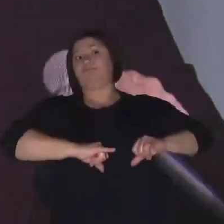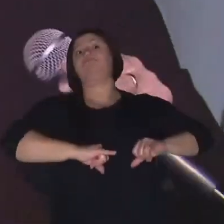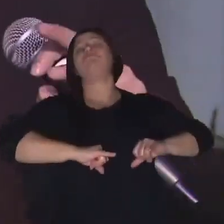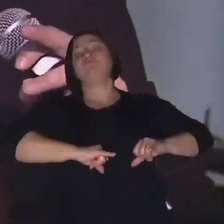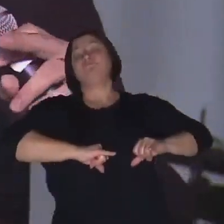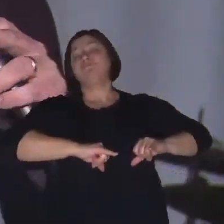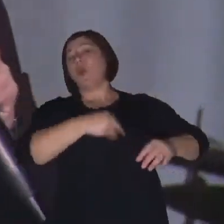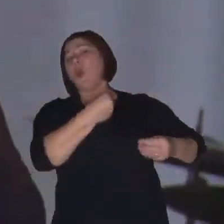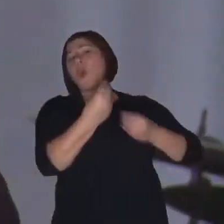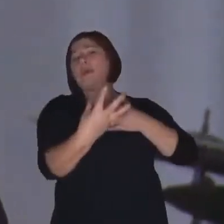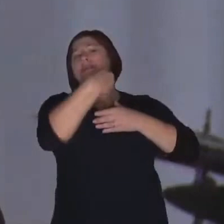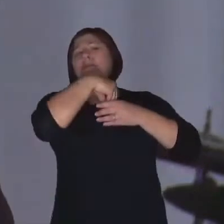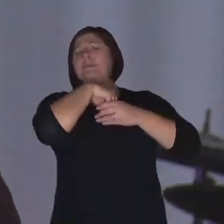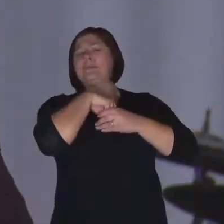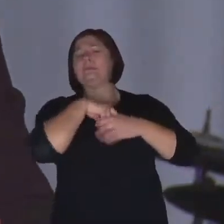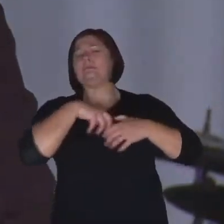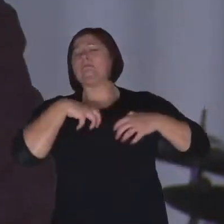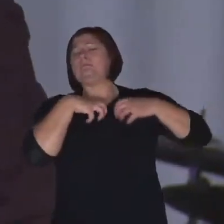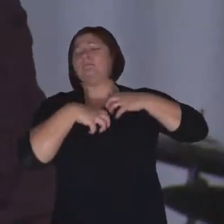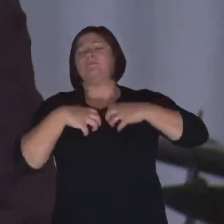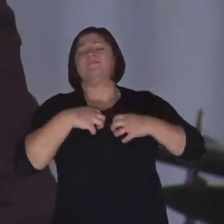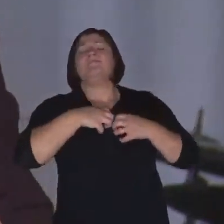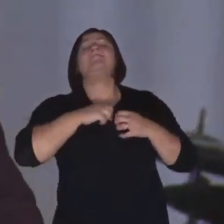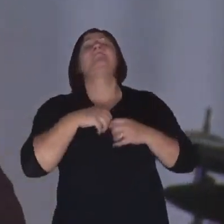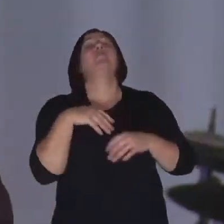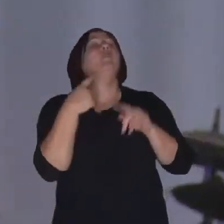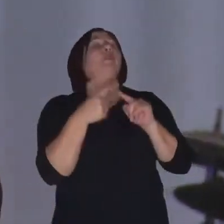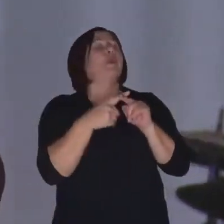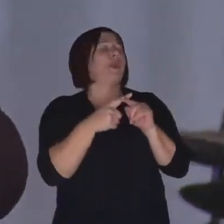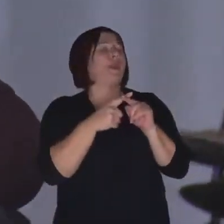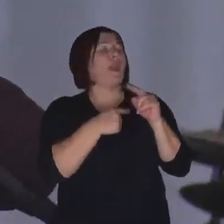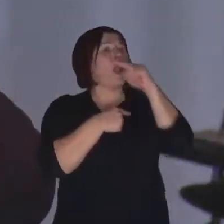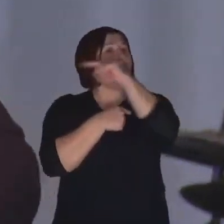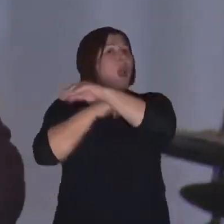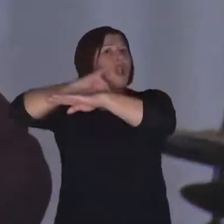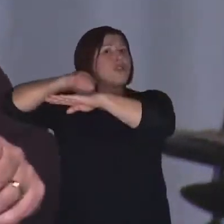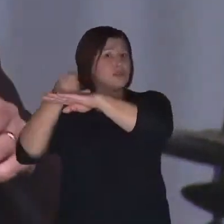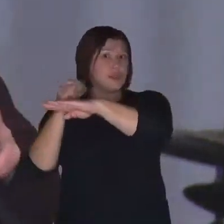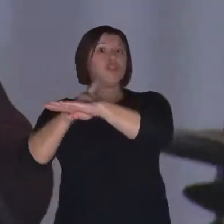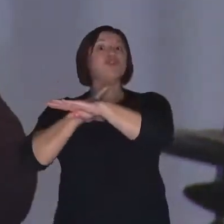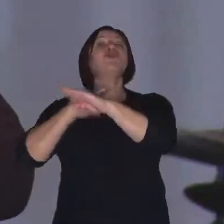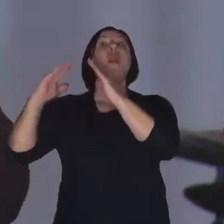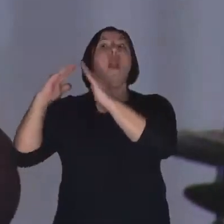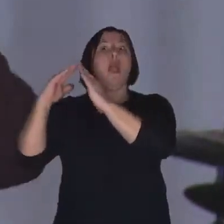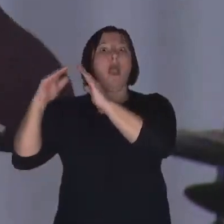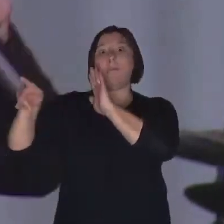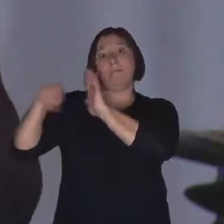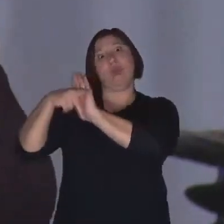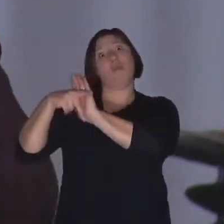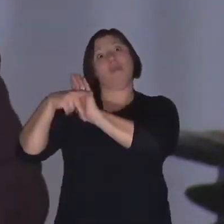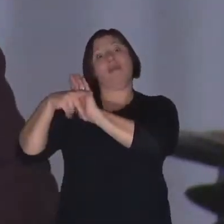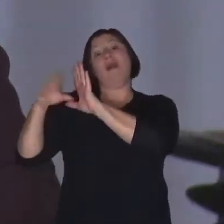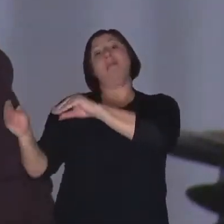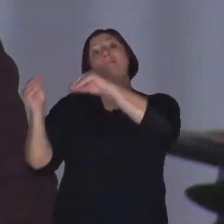Até porque das suas próprias casas, que moravam em Israel, em Judá, agora estavam indo para a Babilônia, nem sabiam